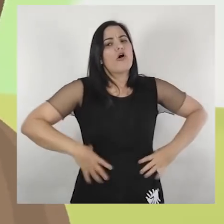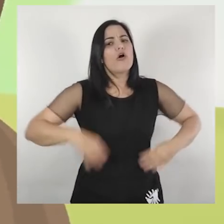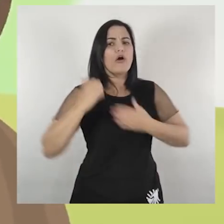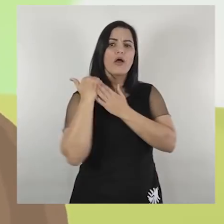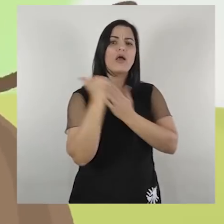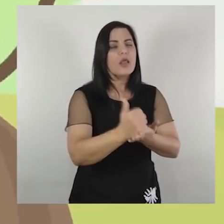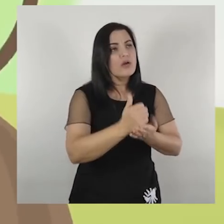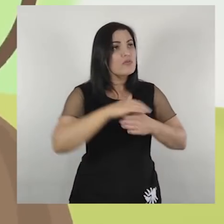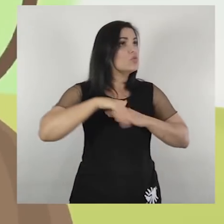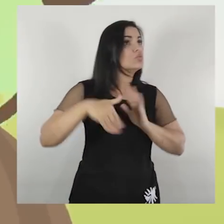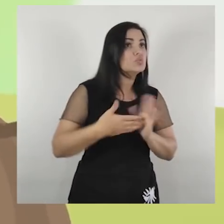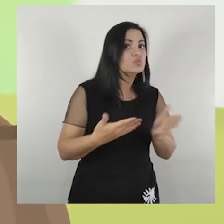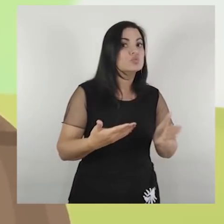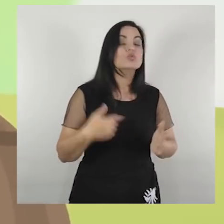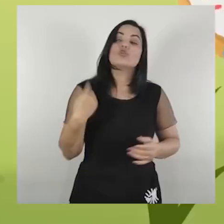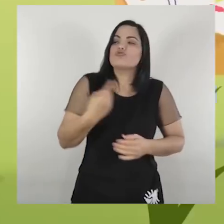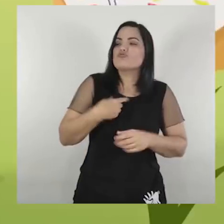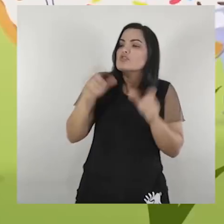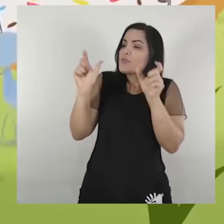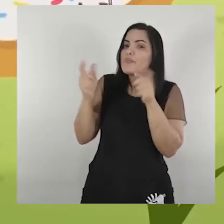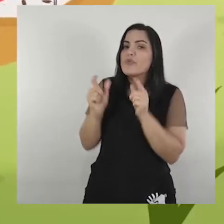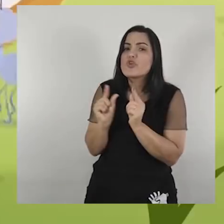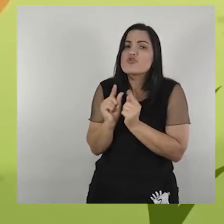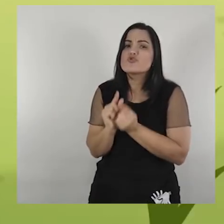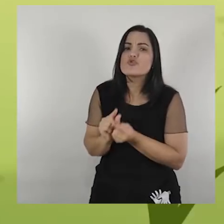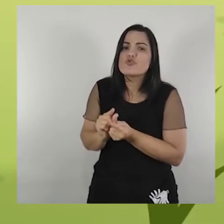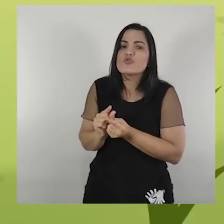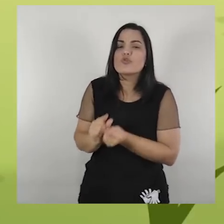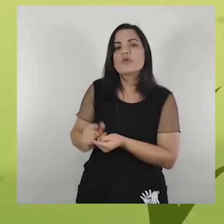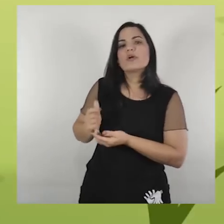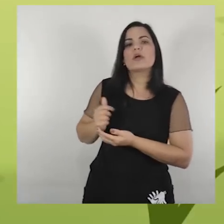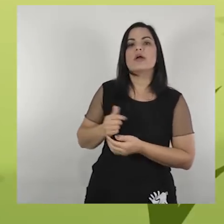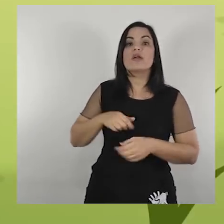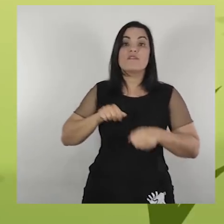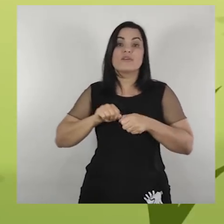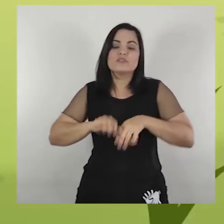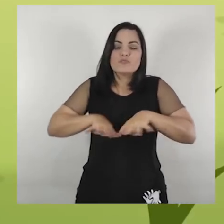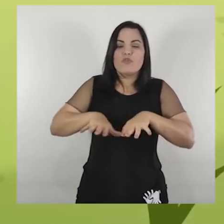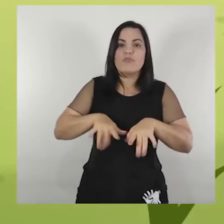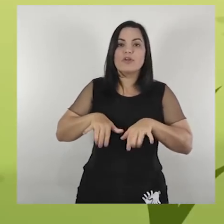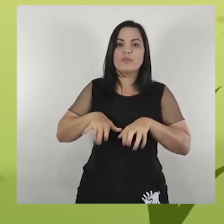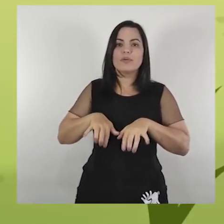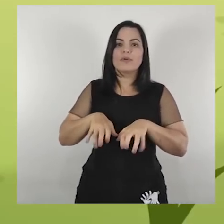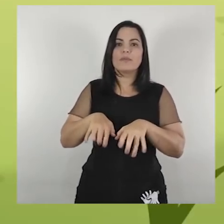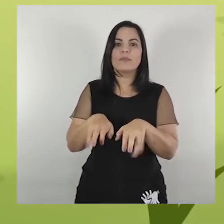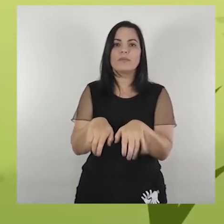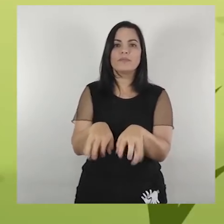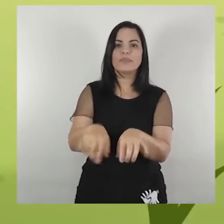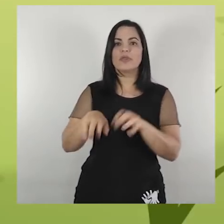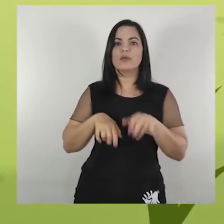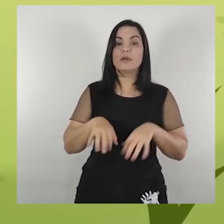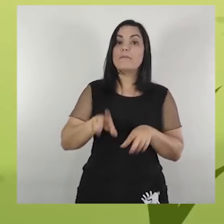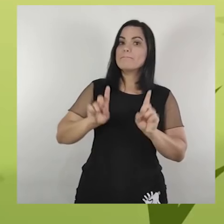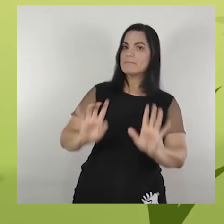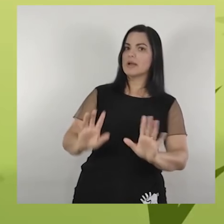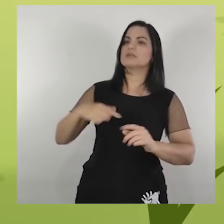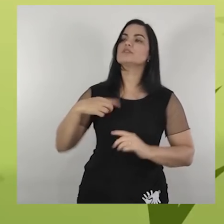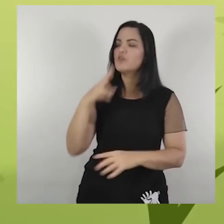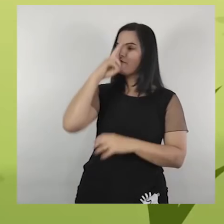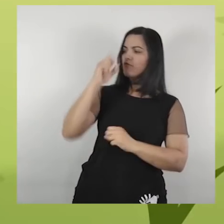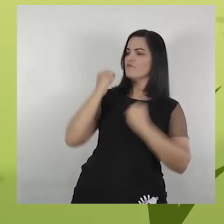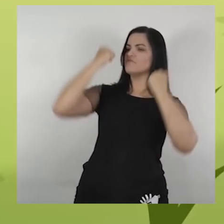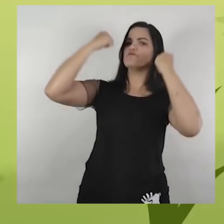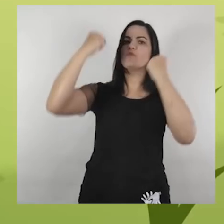como será que elas conseguem carregar isso tudo? Somos pequenininhas e movemos nossas patinhas, mas nós somos